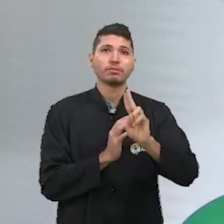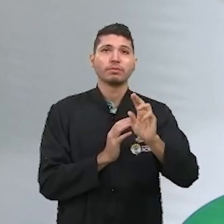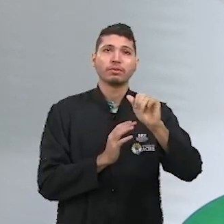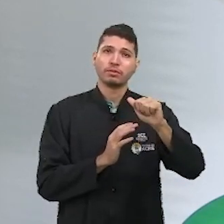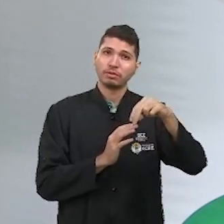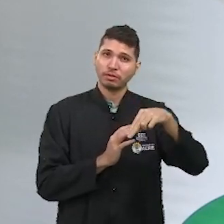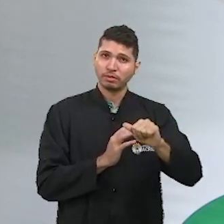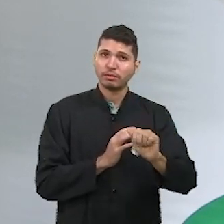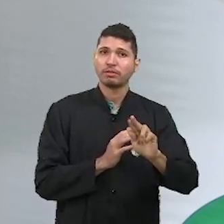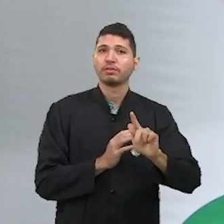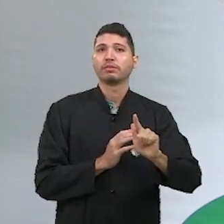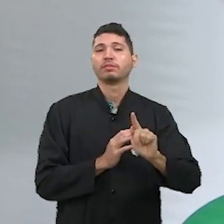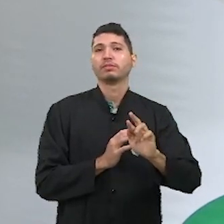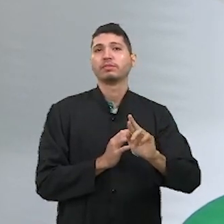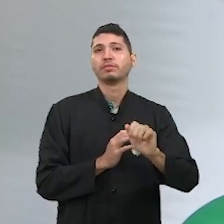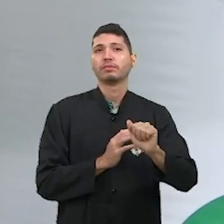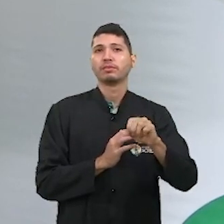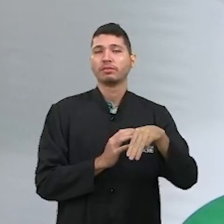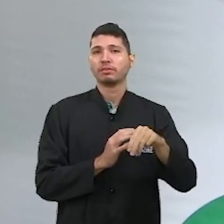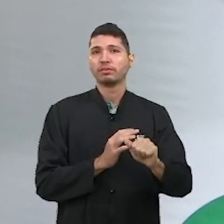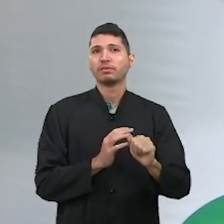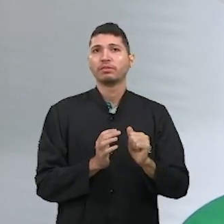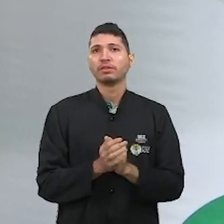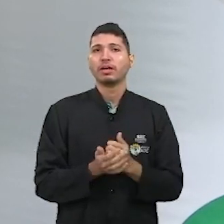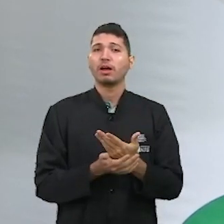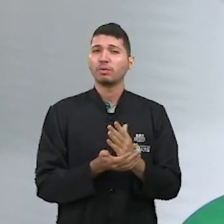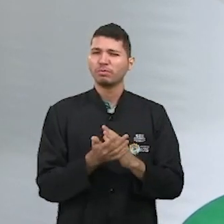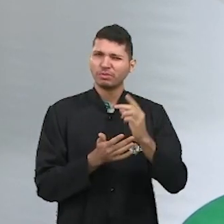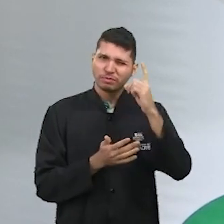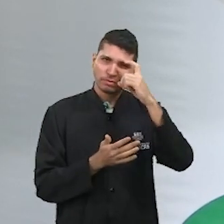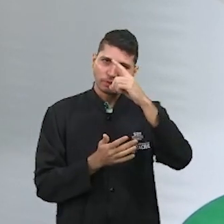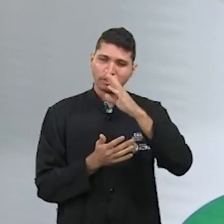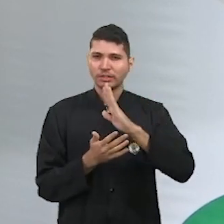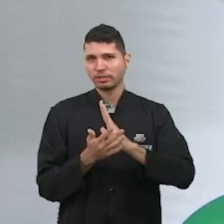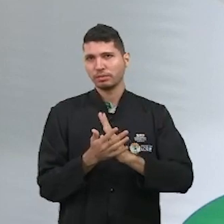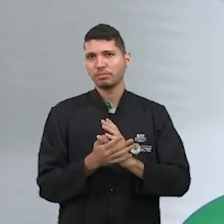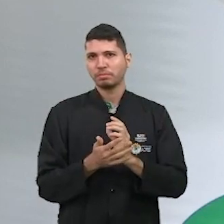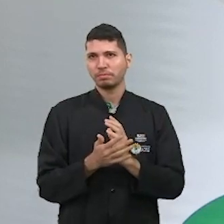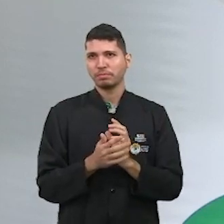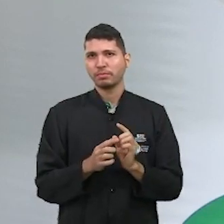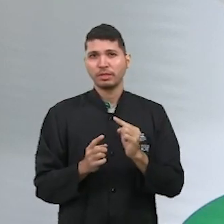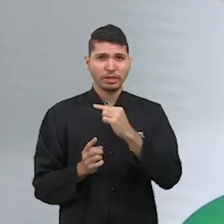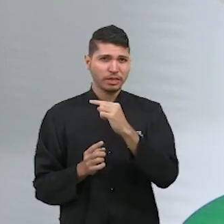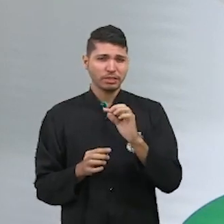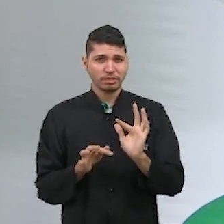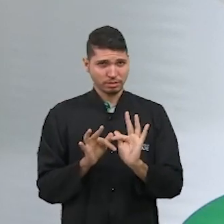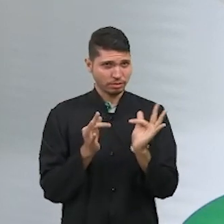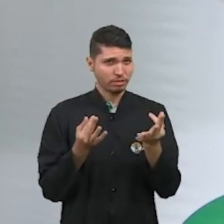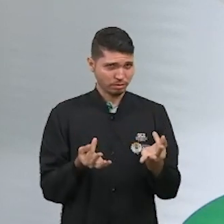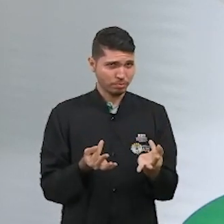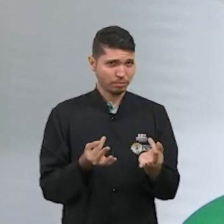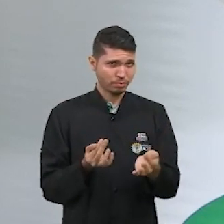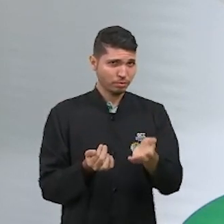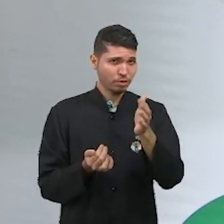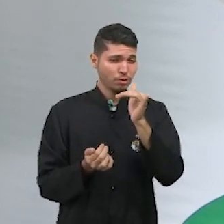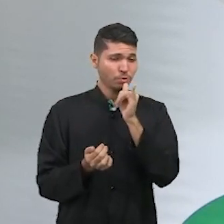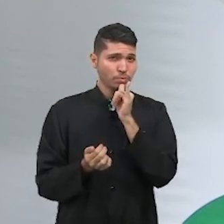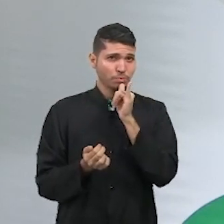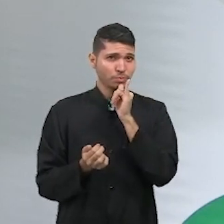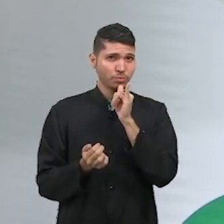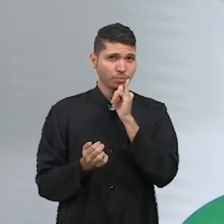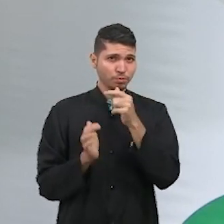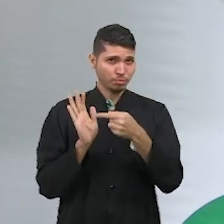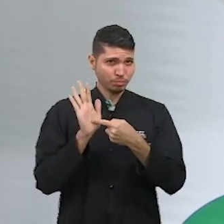Alguns são um pouco mais complicados, outros nem tantos. Esse, por exemplo, é um problema razoavelmente simples. E eu quero